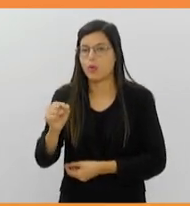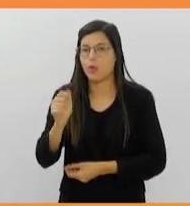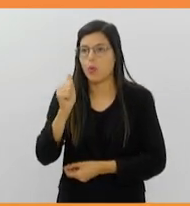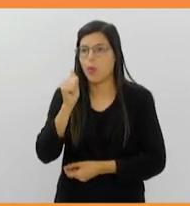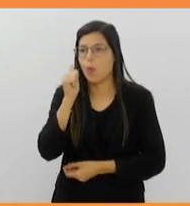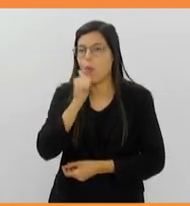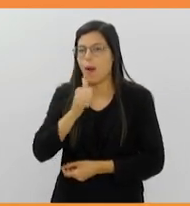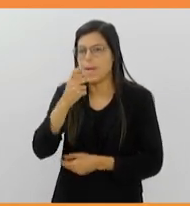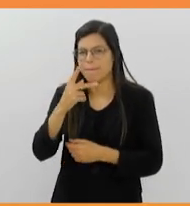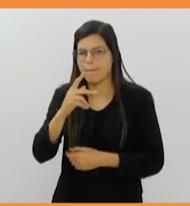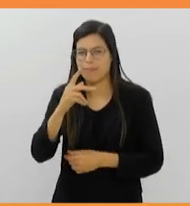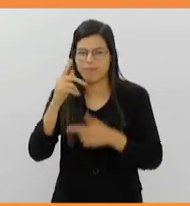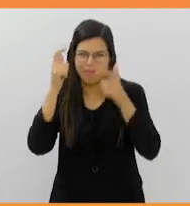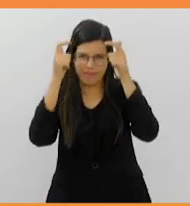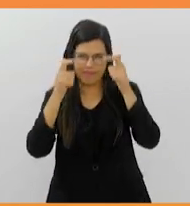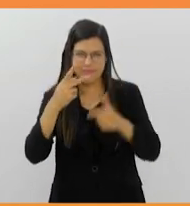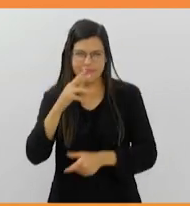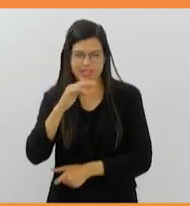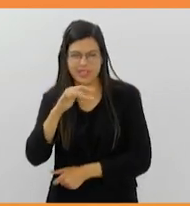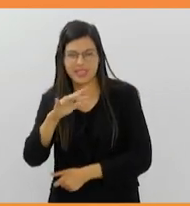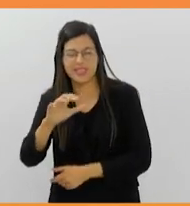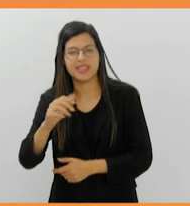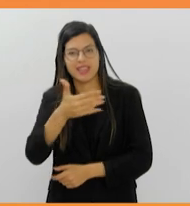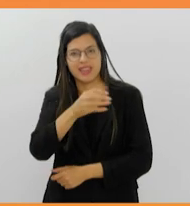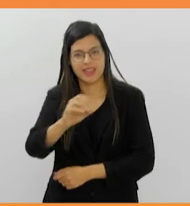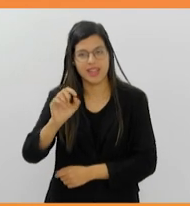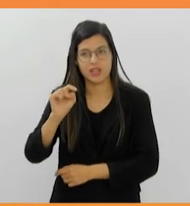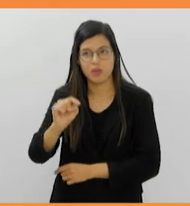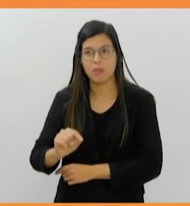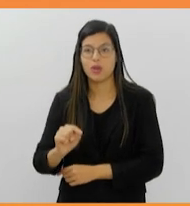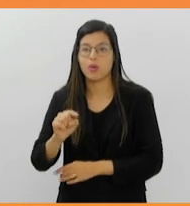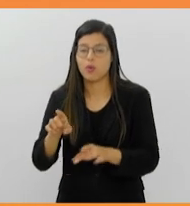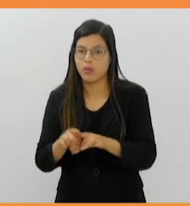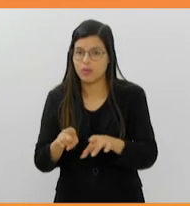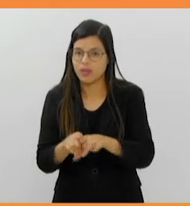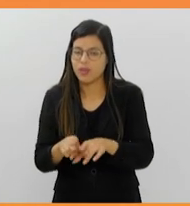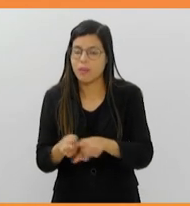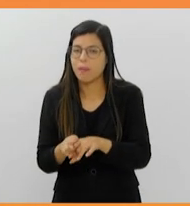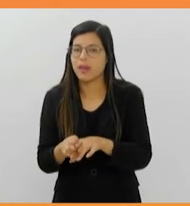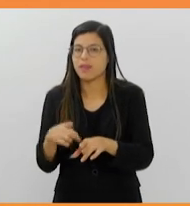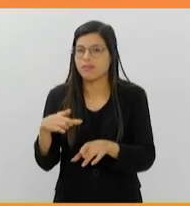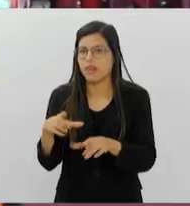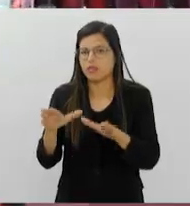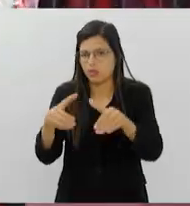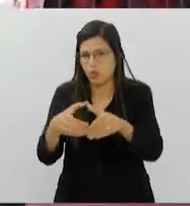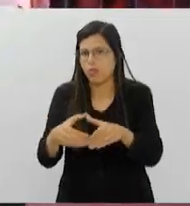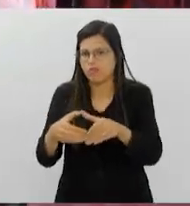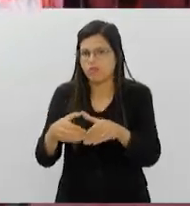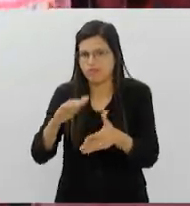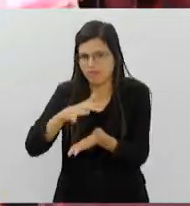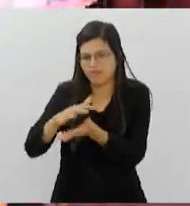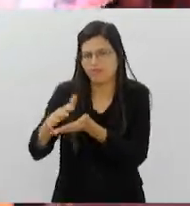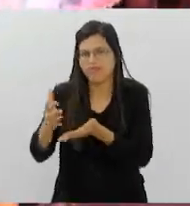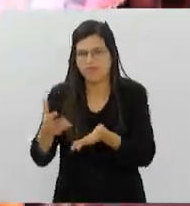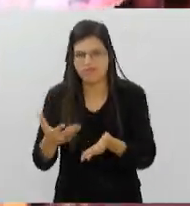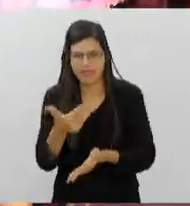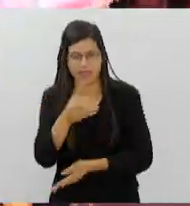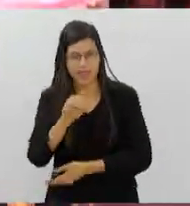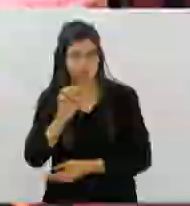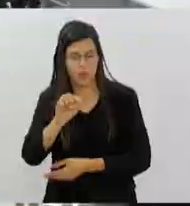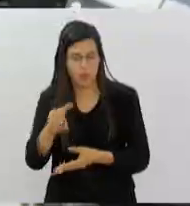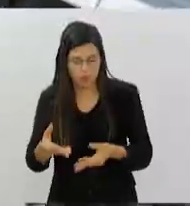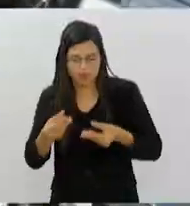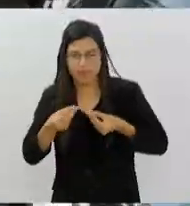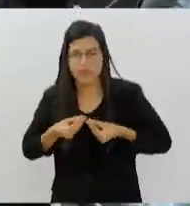R$ 10 mil. E a escola de samba, que tiver um dos seus candidatos no pódio, também terá direito a R$ 10 mil. A eleição da Corte Momesca